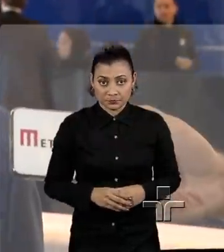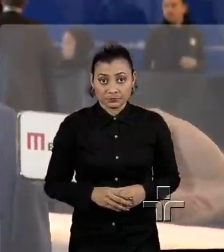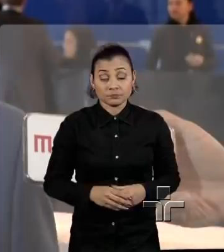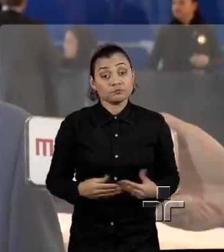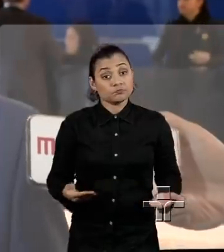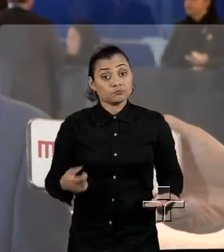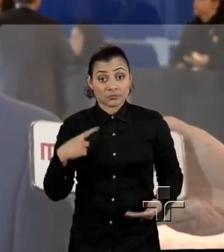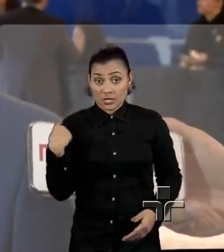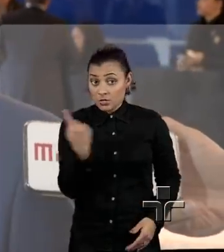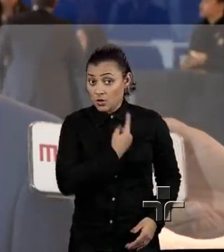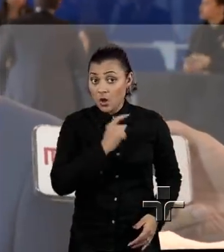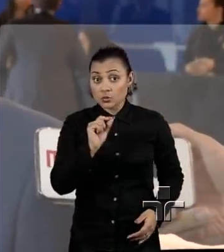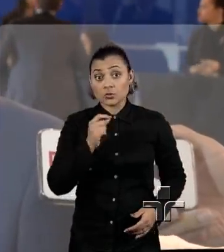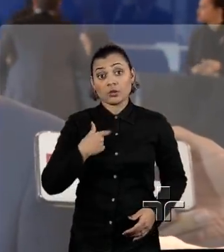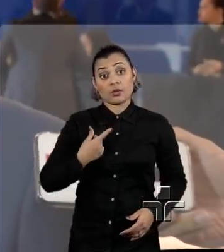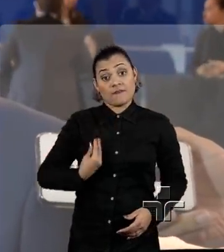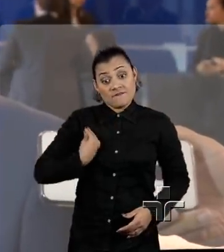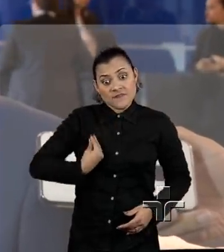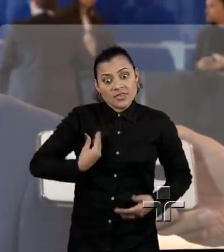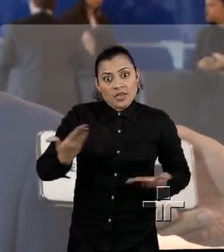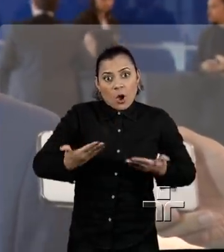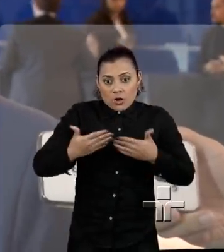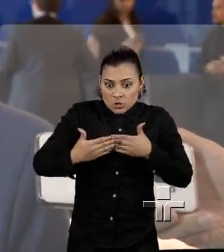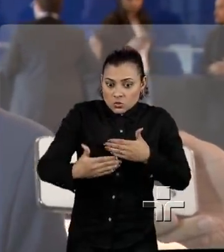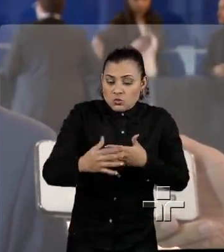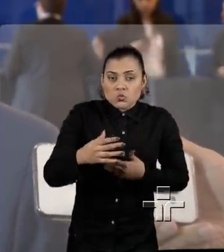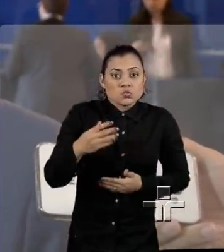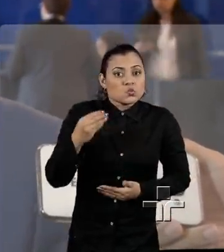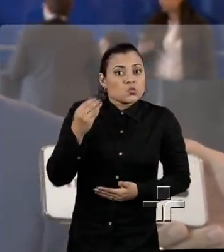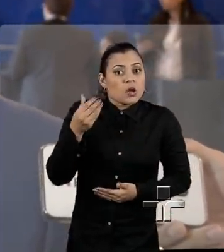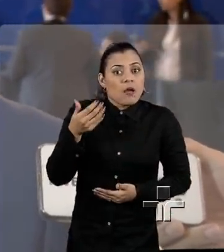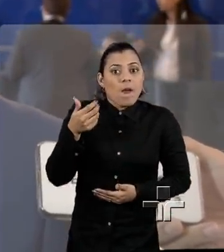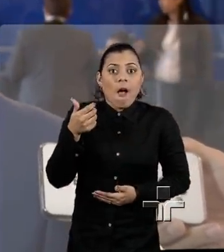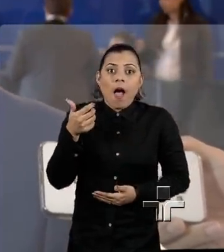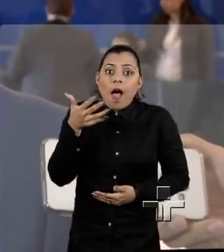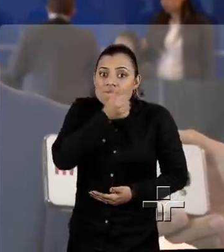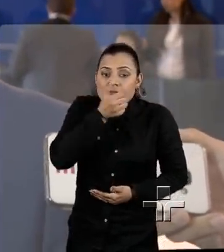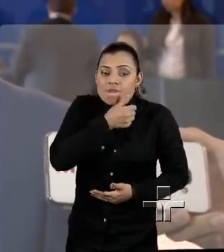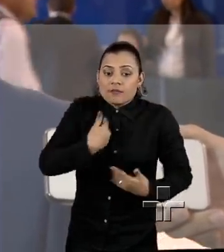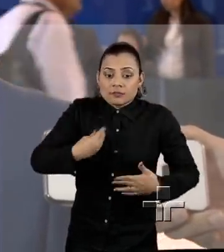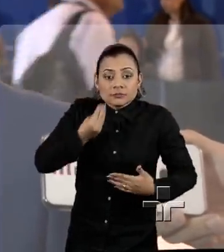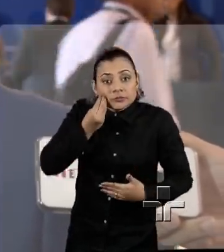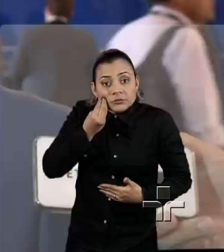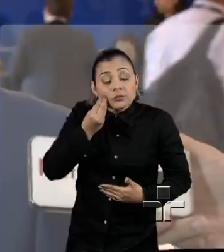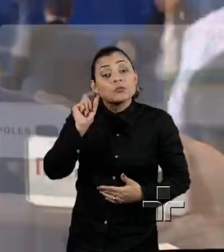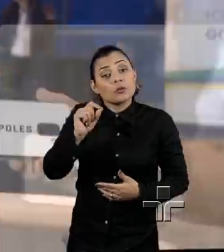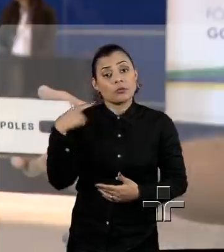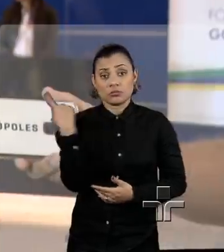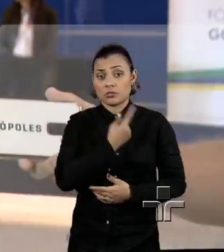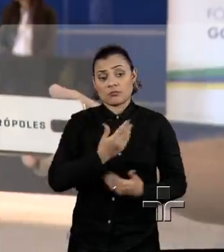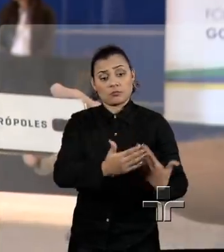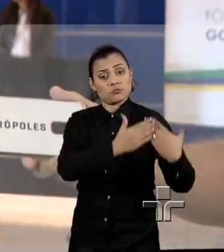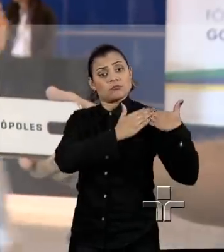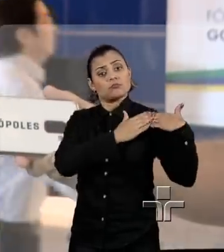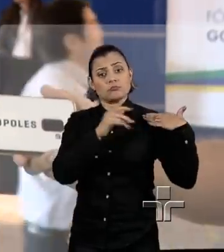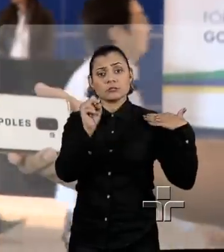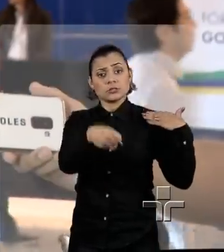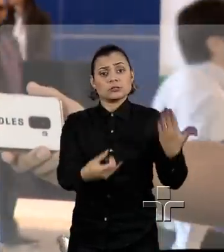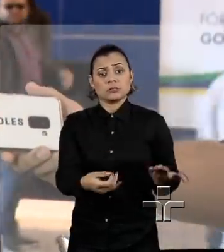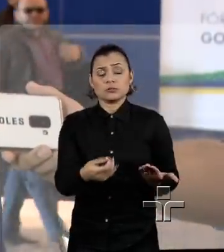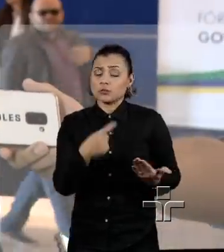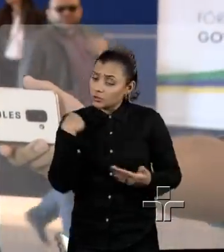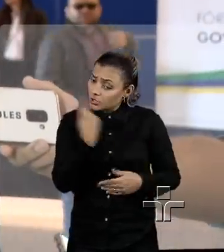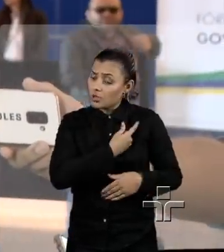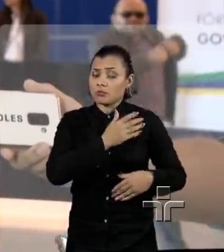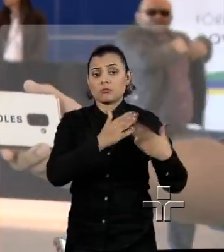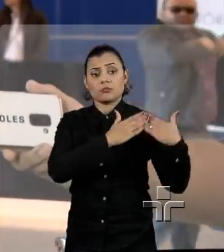nossa é de sobrevivência neste momento, então repasse a nós a essa responsabilidade. Como tal, cabe